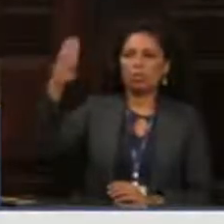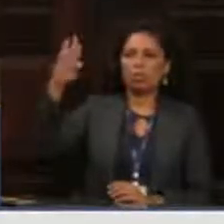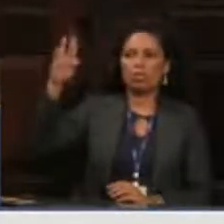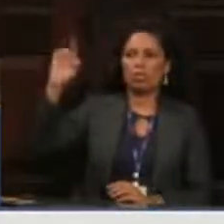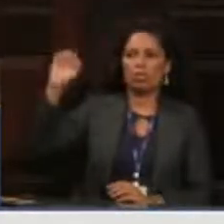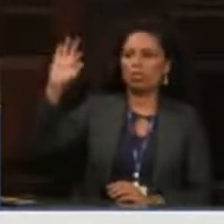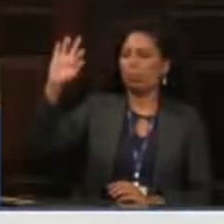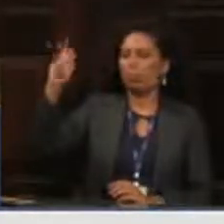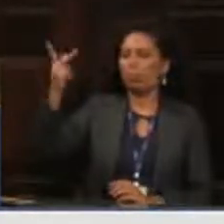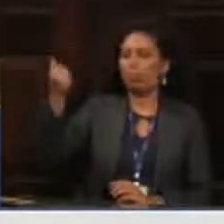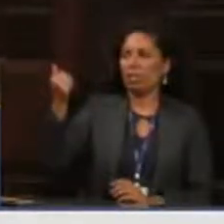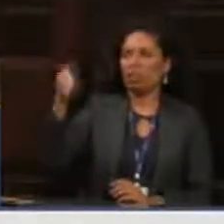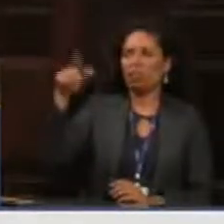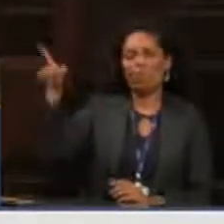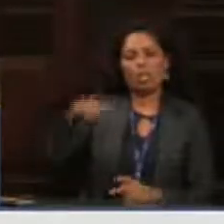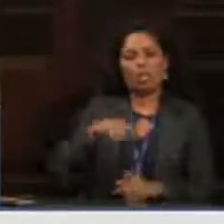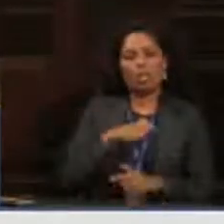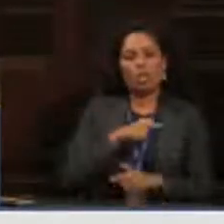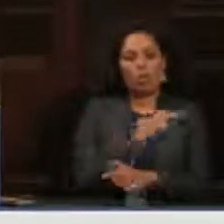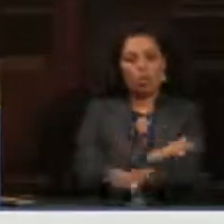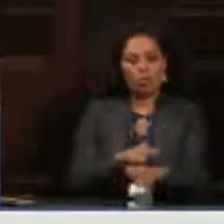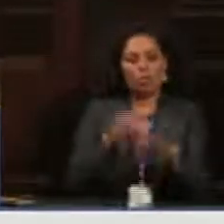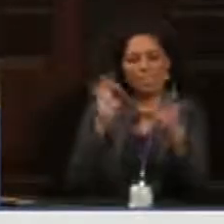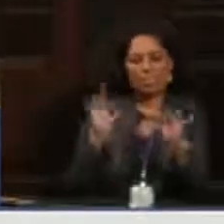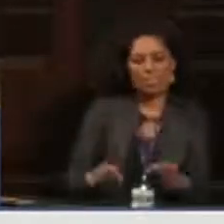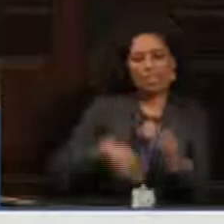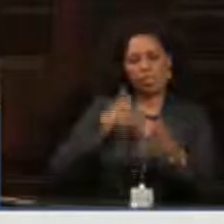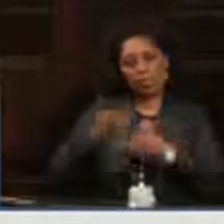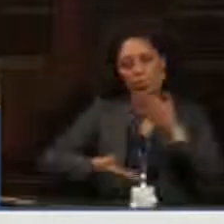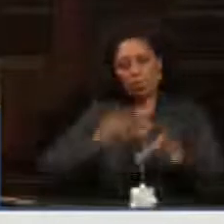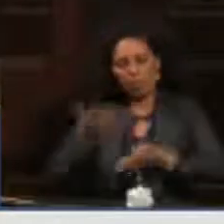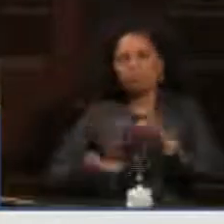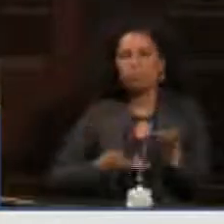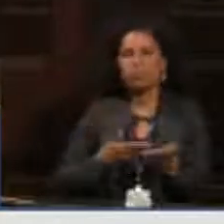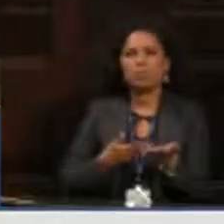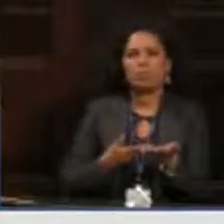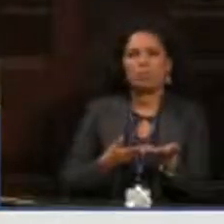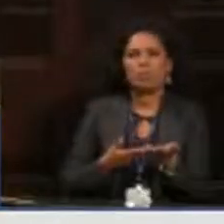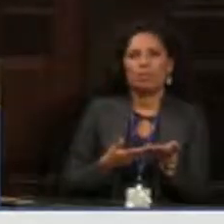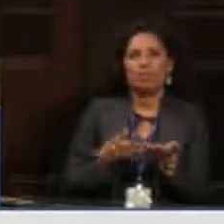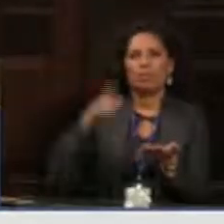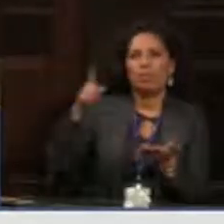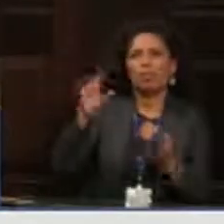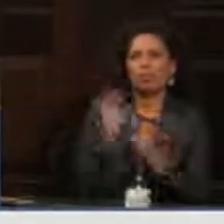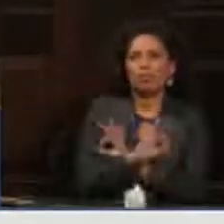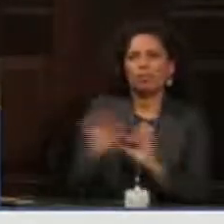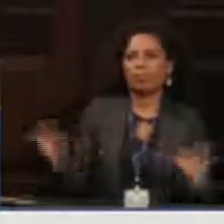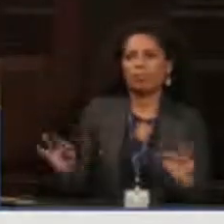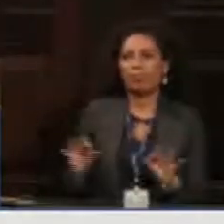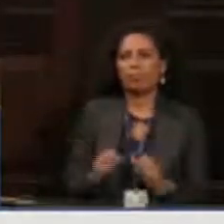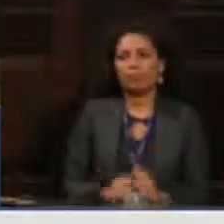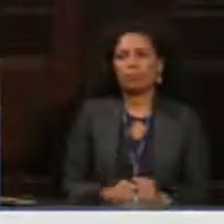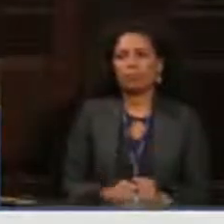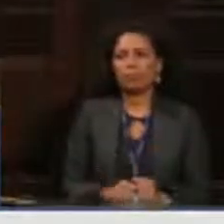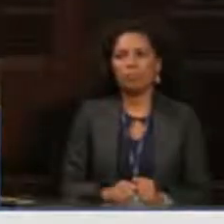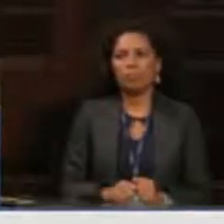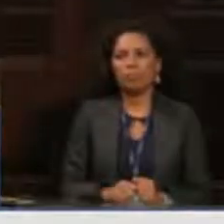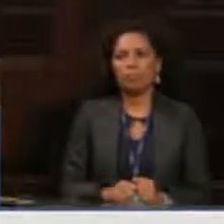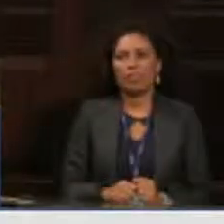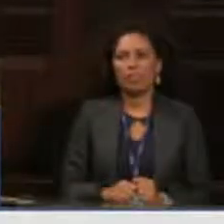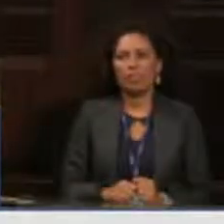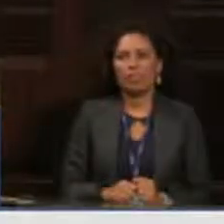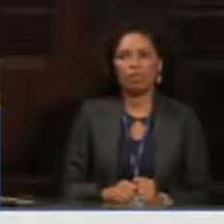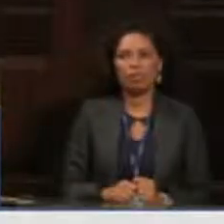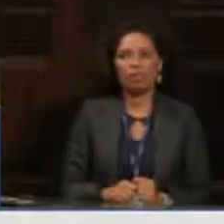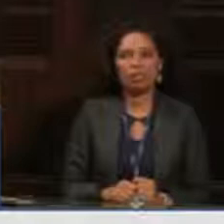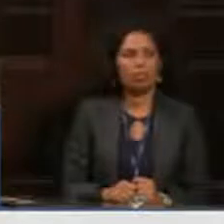as condições morais de sustentar qualquer contrato que se tenha feito sobre administração de estádios, o